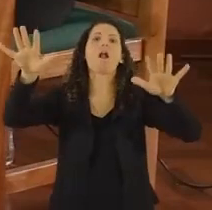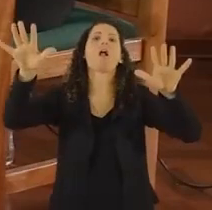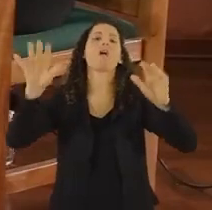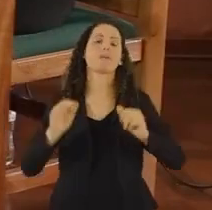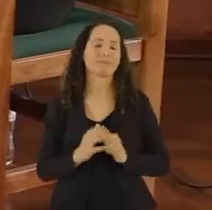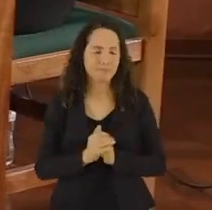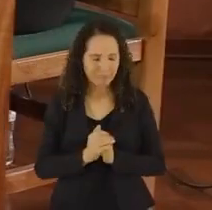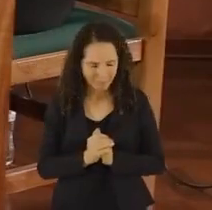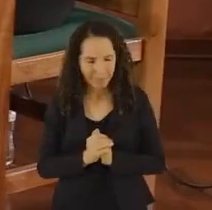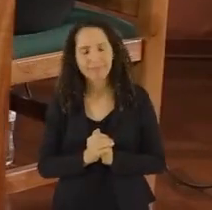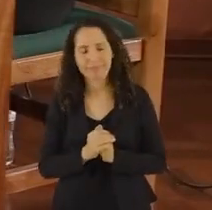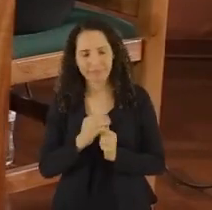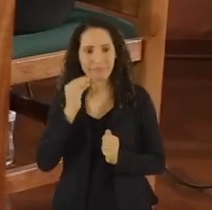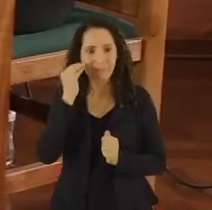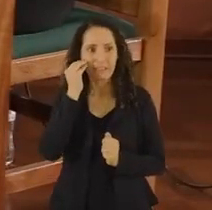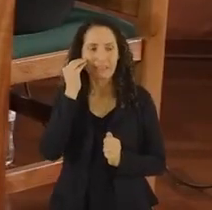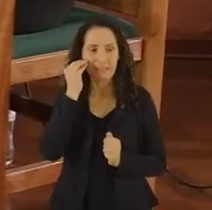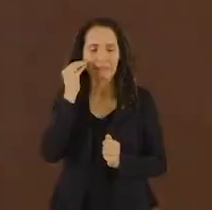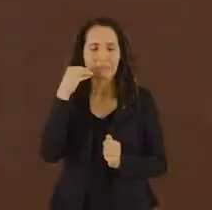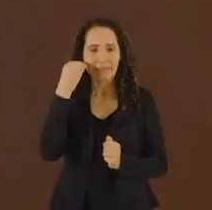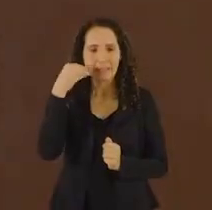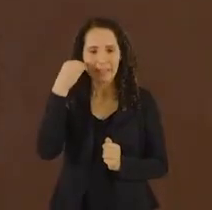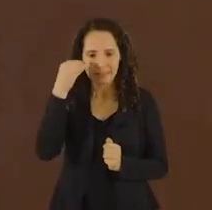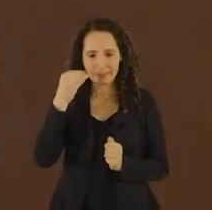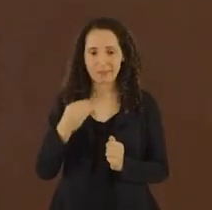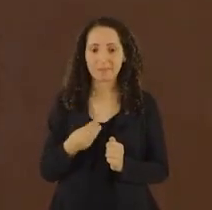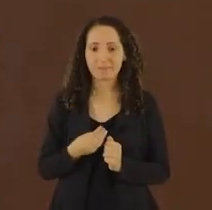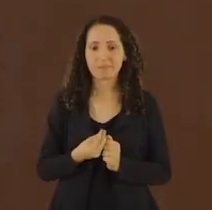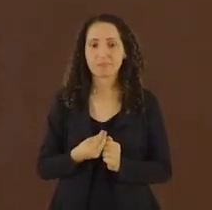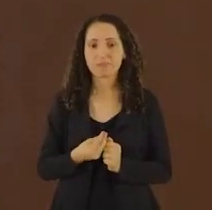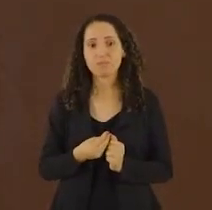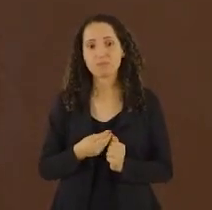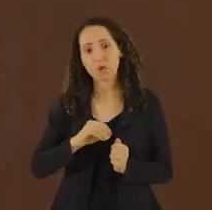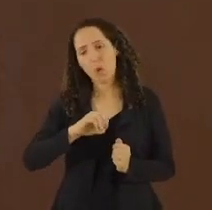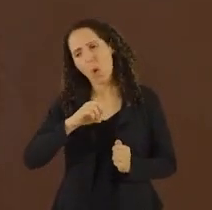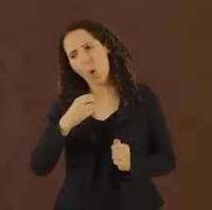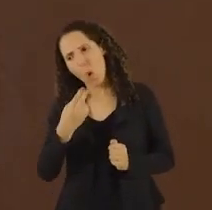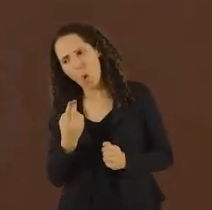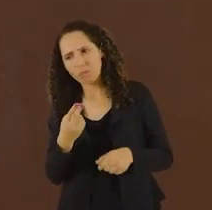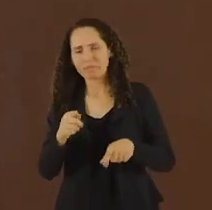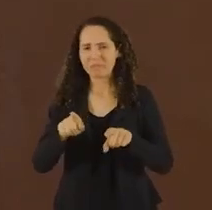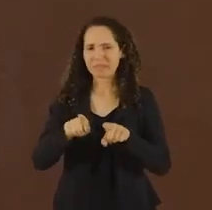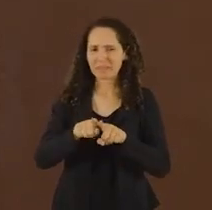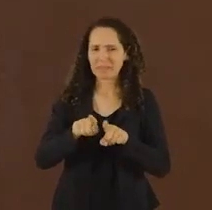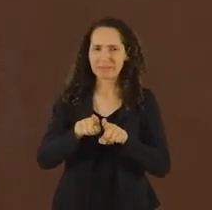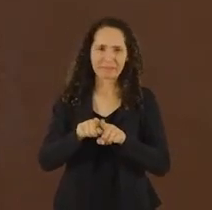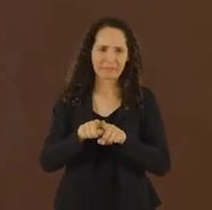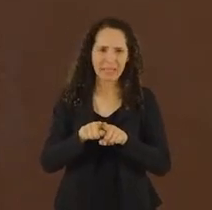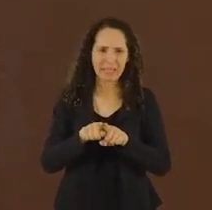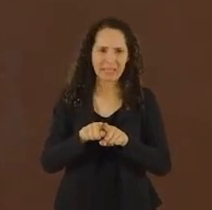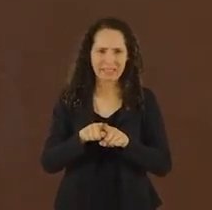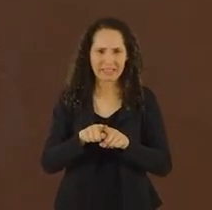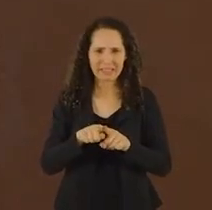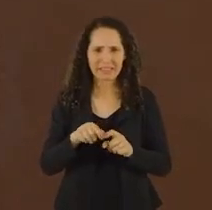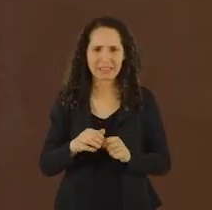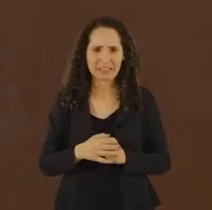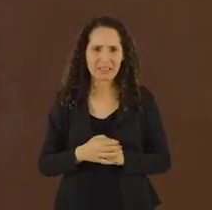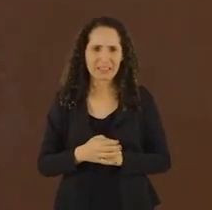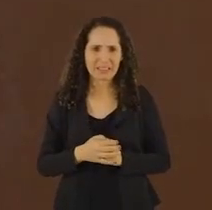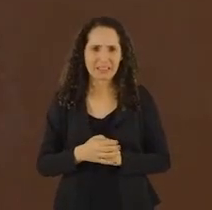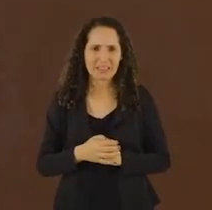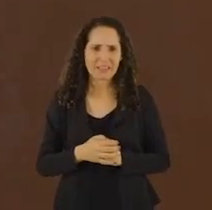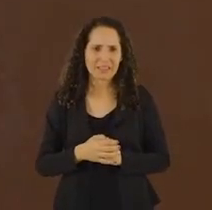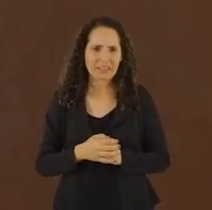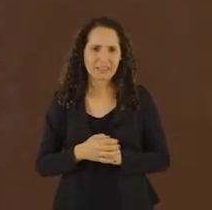os um Boom de turismo por outro lado e já há uma perspectiva de tendências de recrudescimento